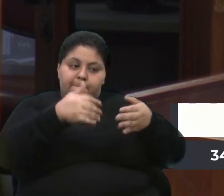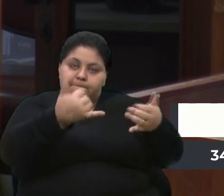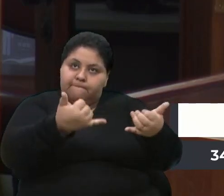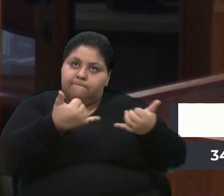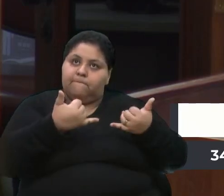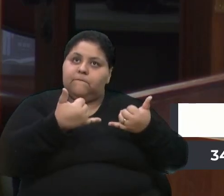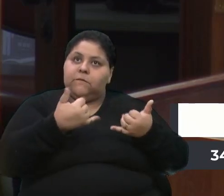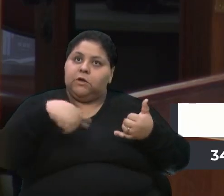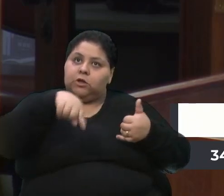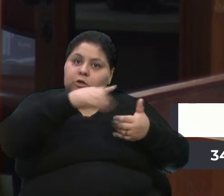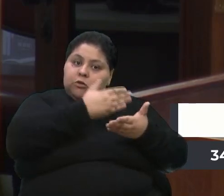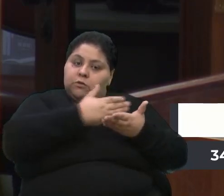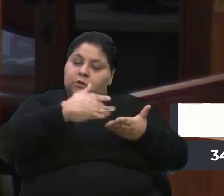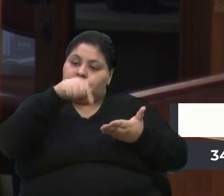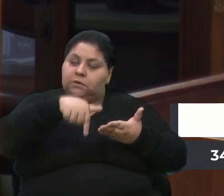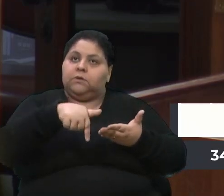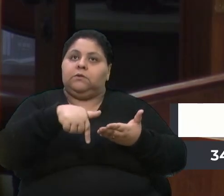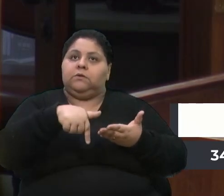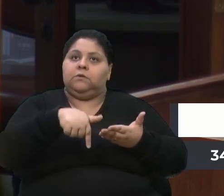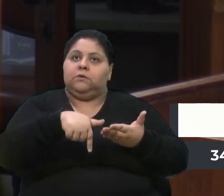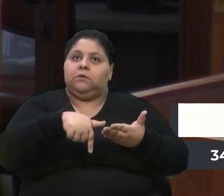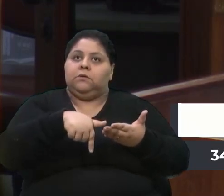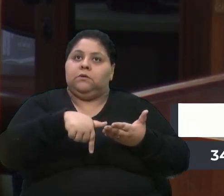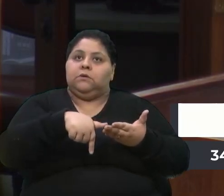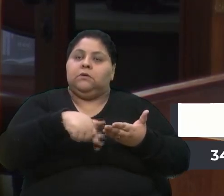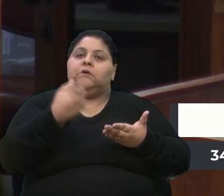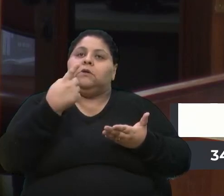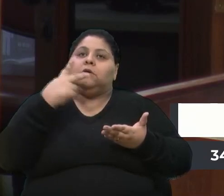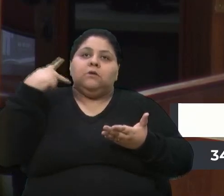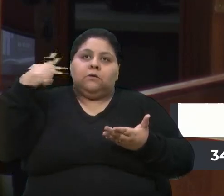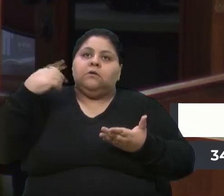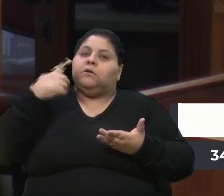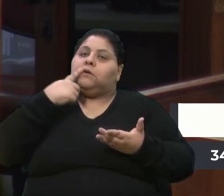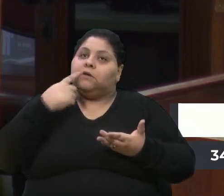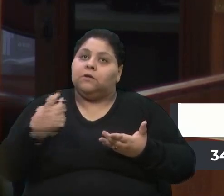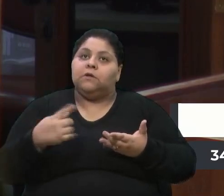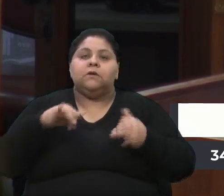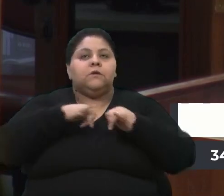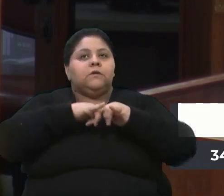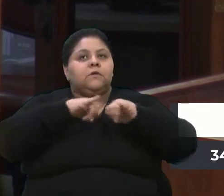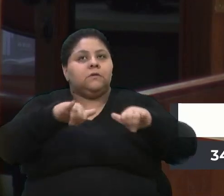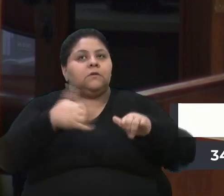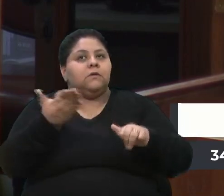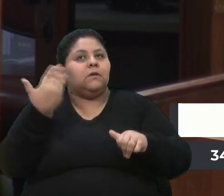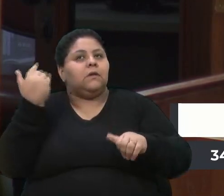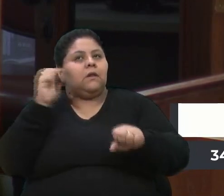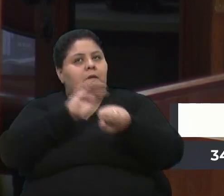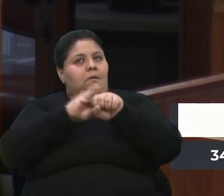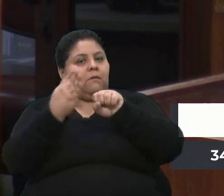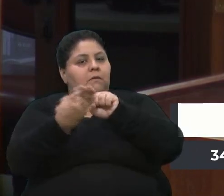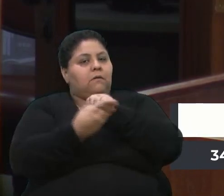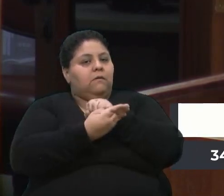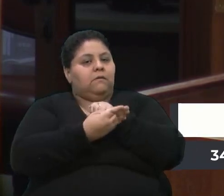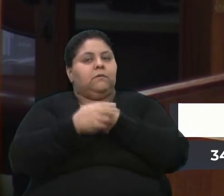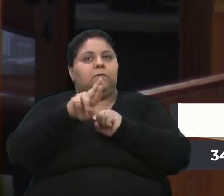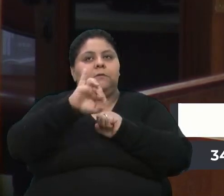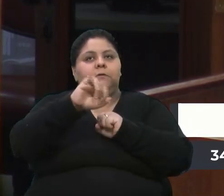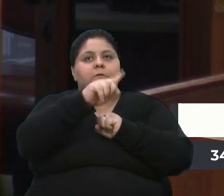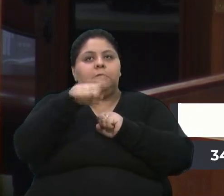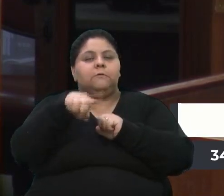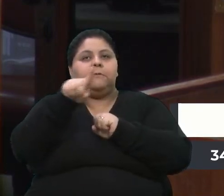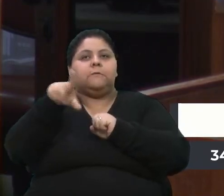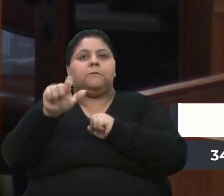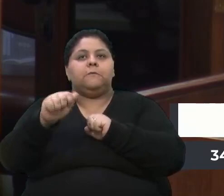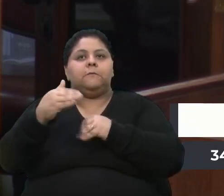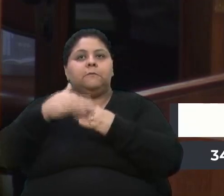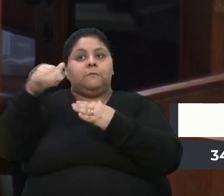dessa legislatura. Vereadora Gladys, uma notícia, a senhora lá da região do Risso, e me permito usar o seu exemplo, que é uma das regiões que